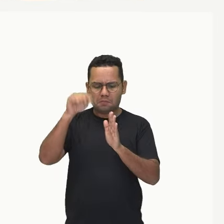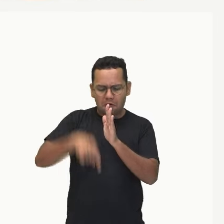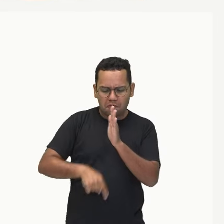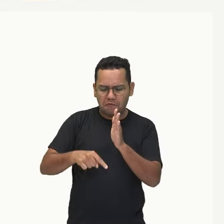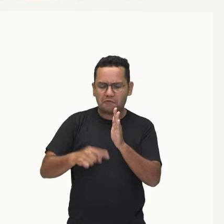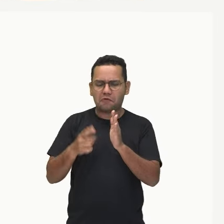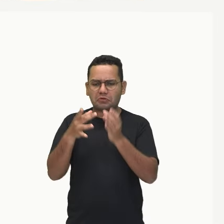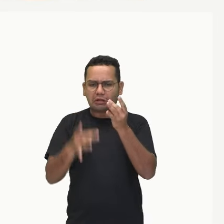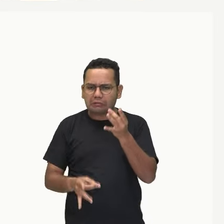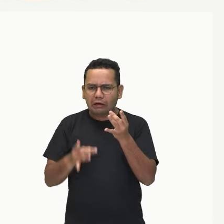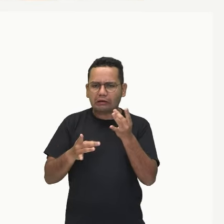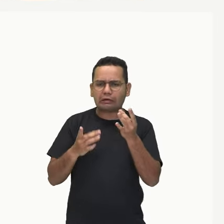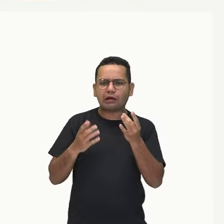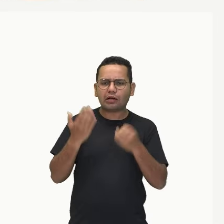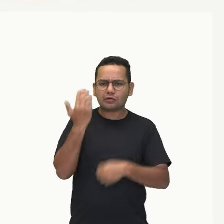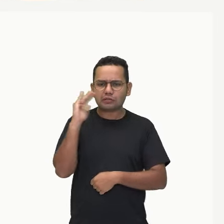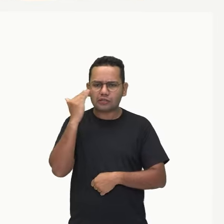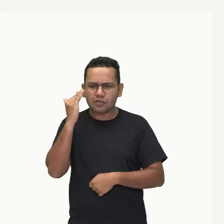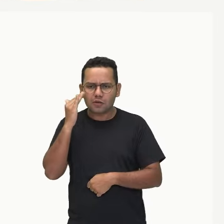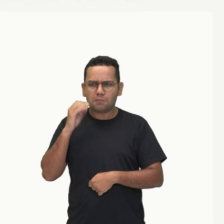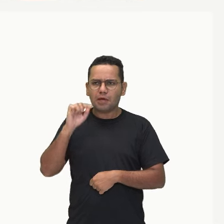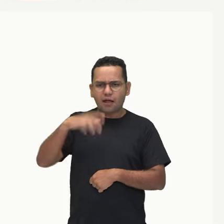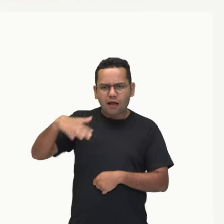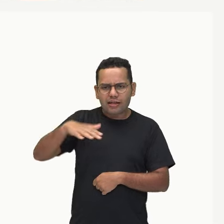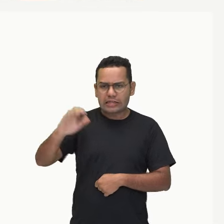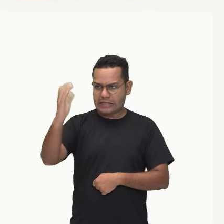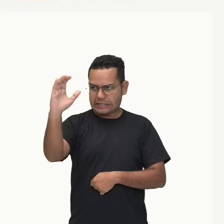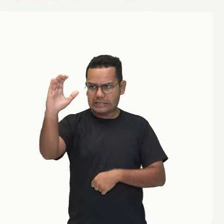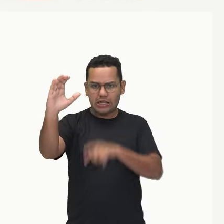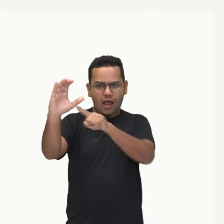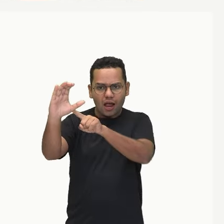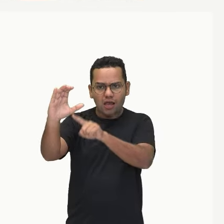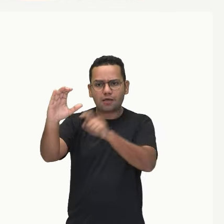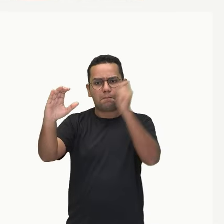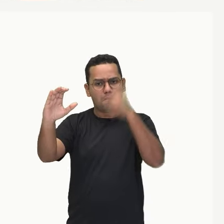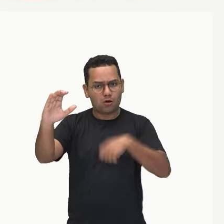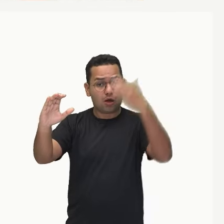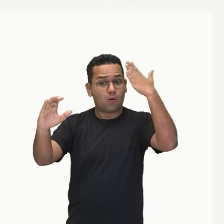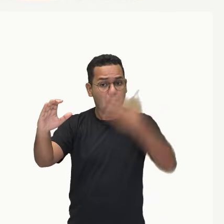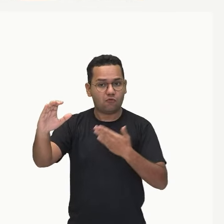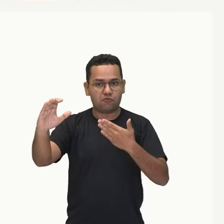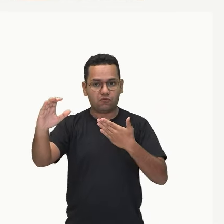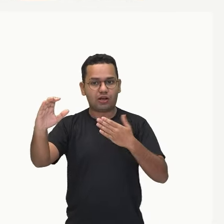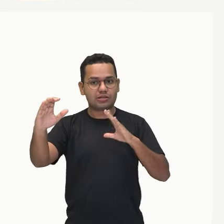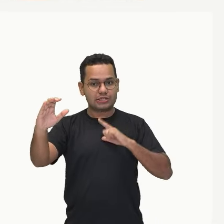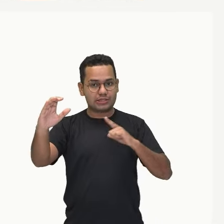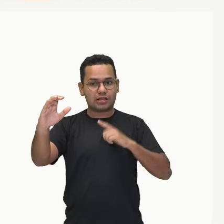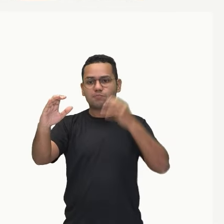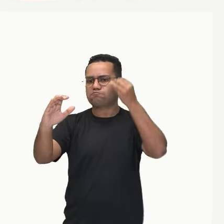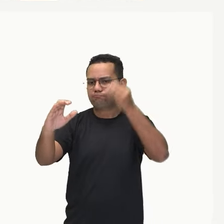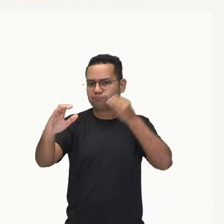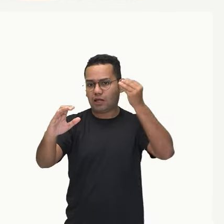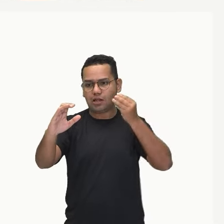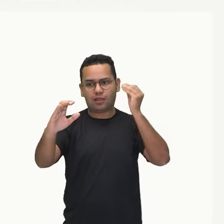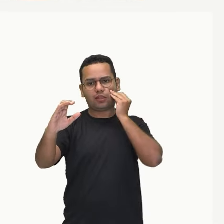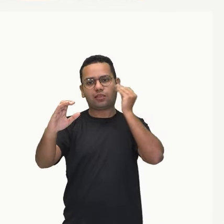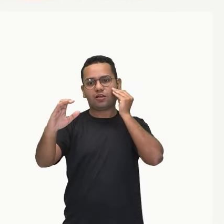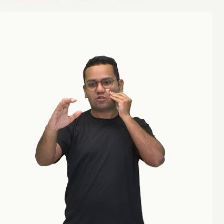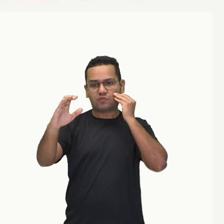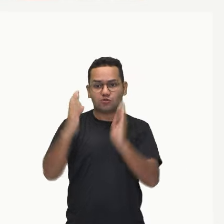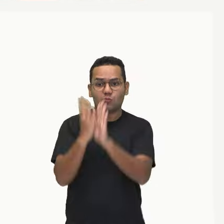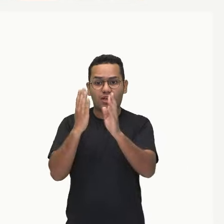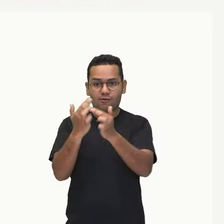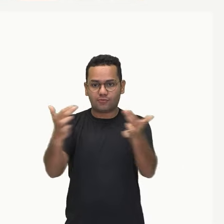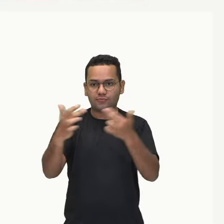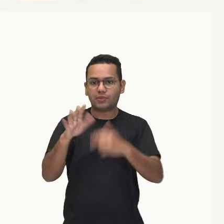do conhecimento científico, que busca comprovar, né, através da experimentação aquilo lá, ele não tem